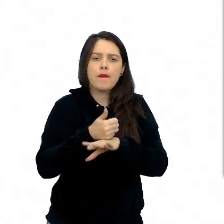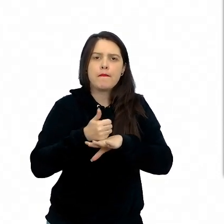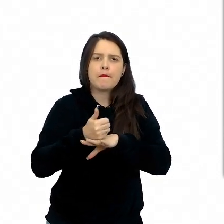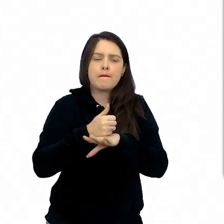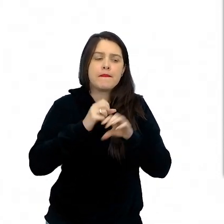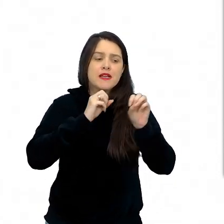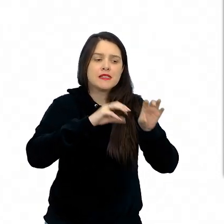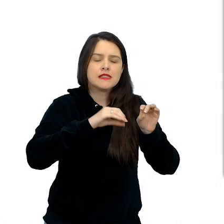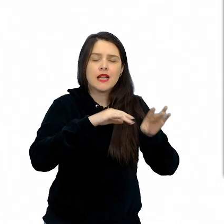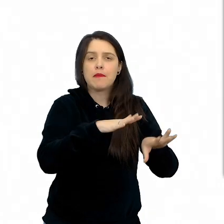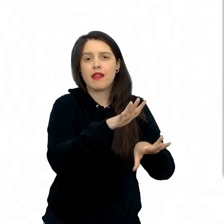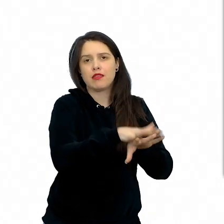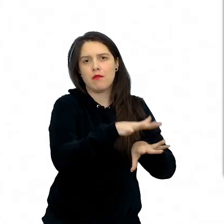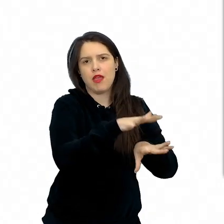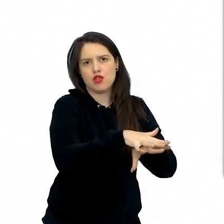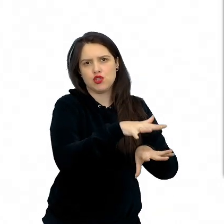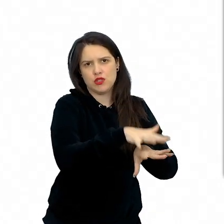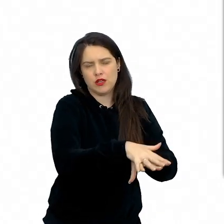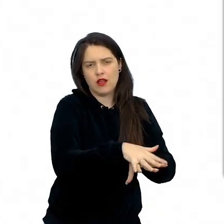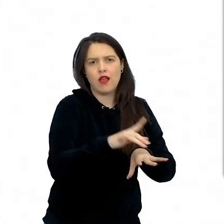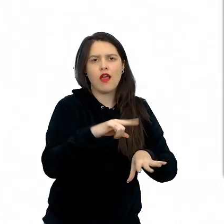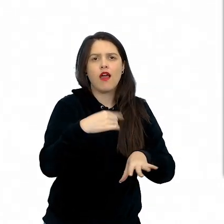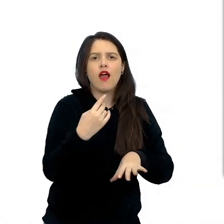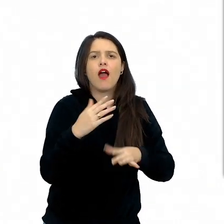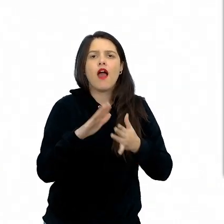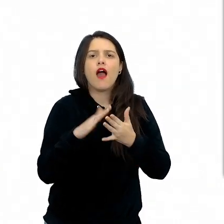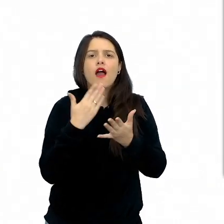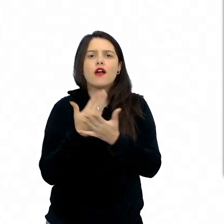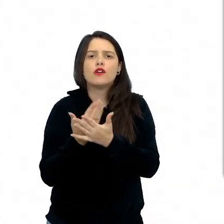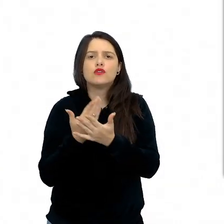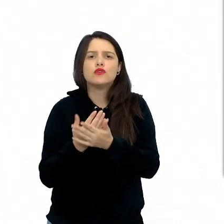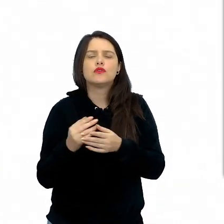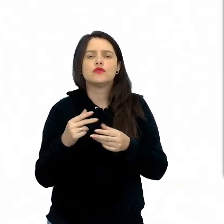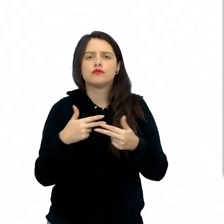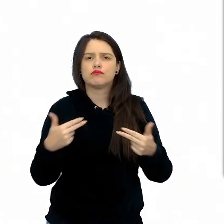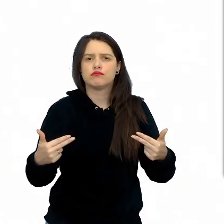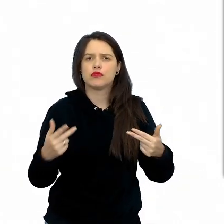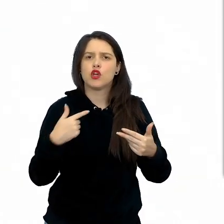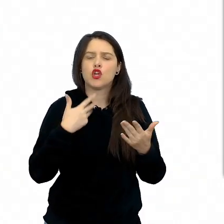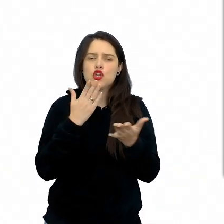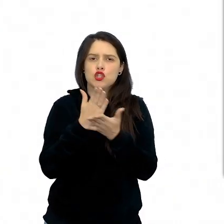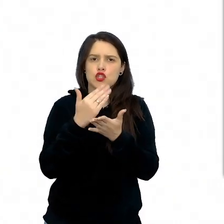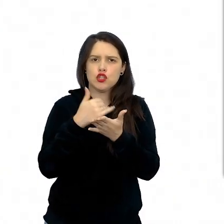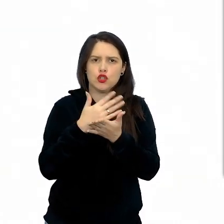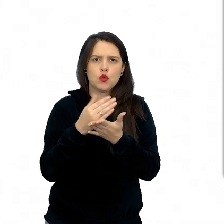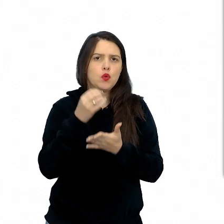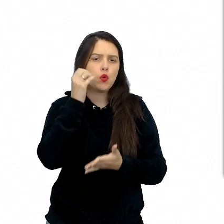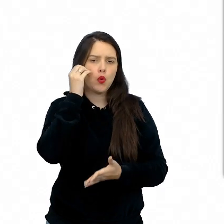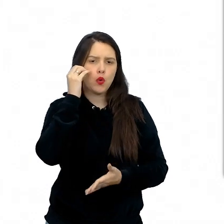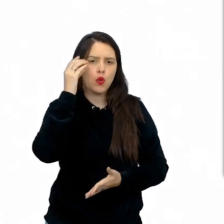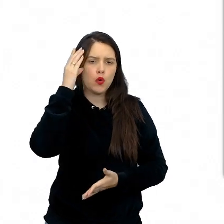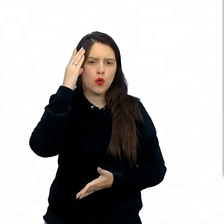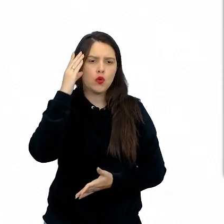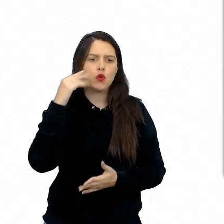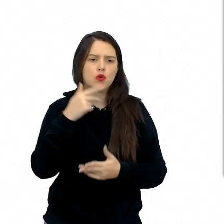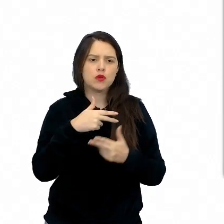ensina matemática. Bom, e seus colaboradores dividiram conhecimentos em